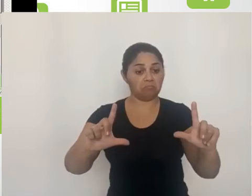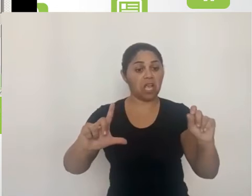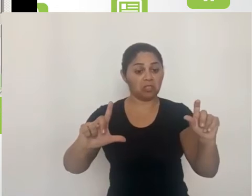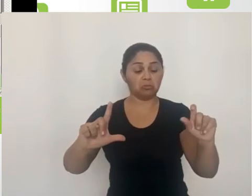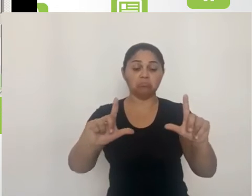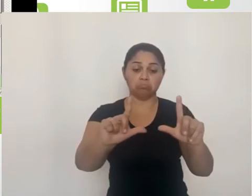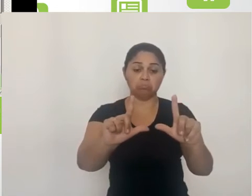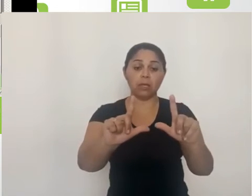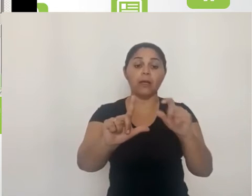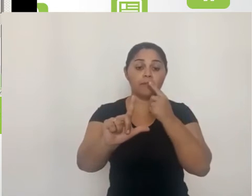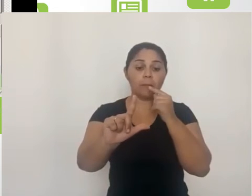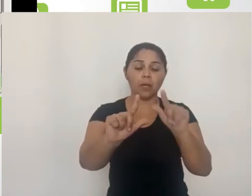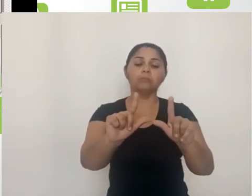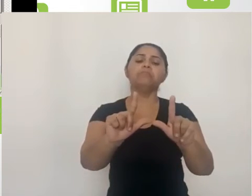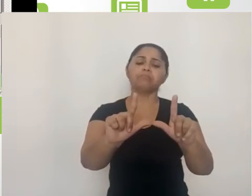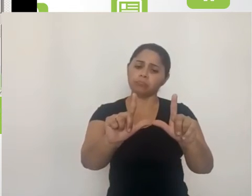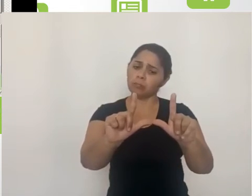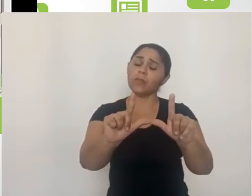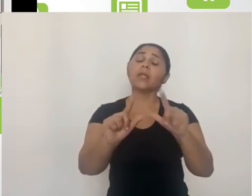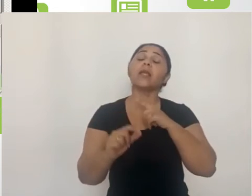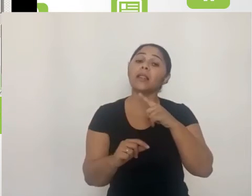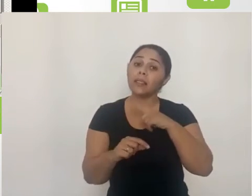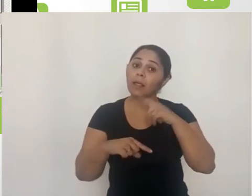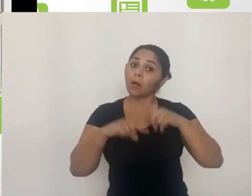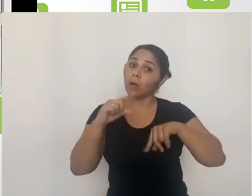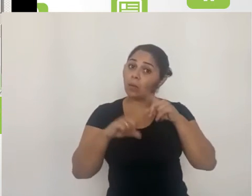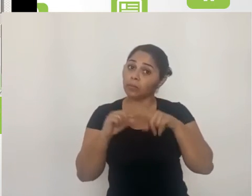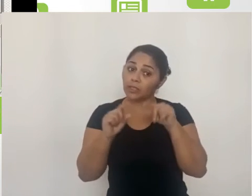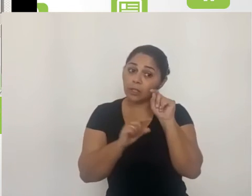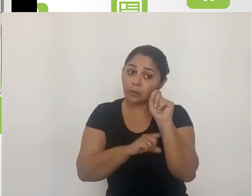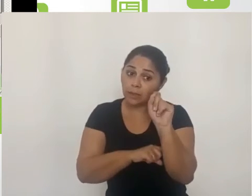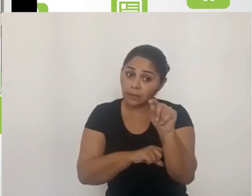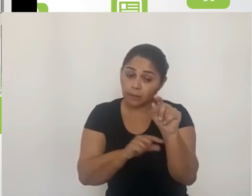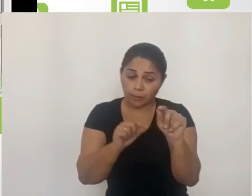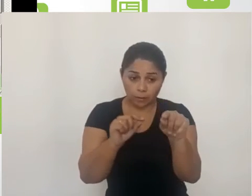Ok. Então agora eu tenho um objeto